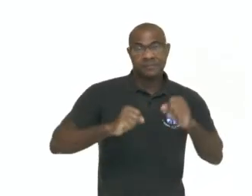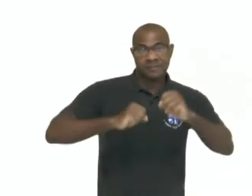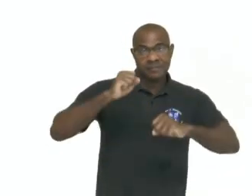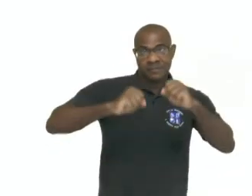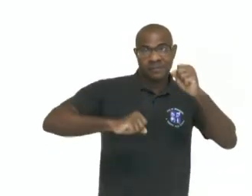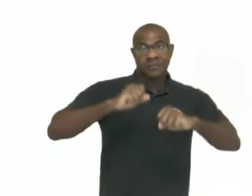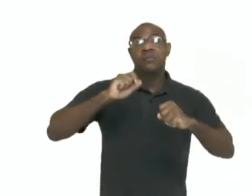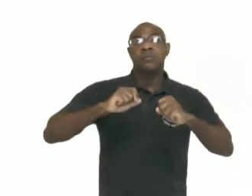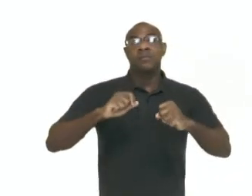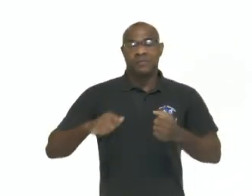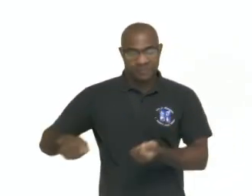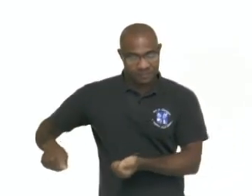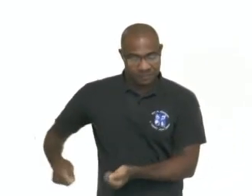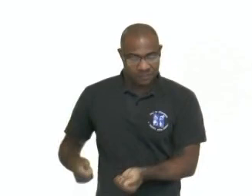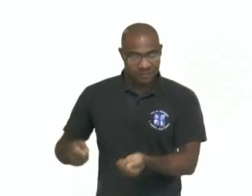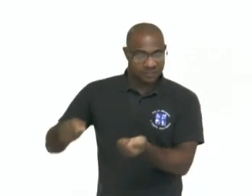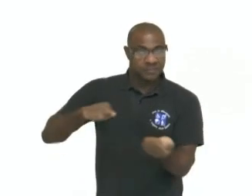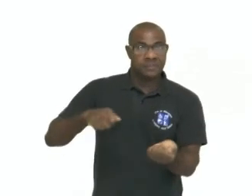do cimento.